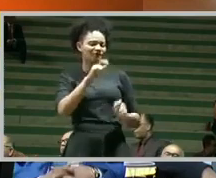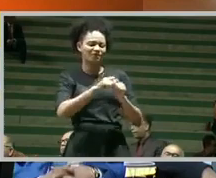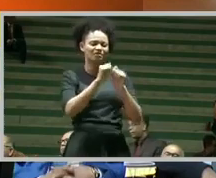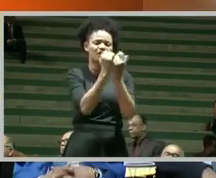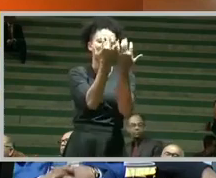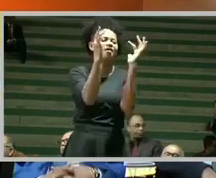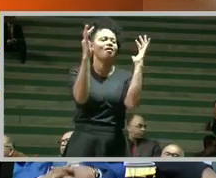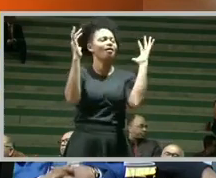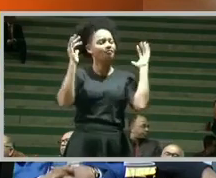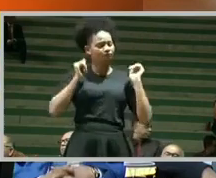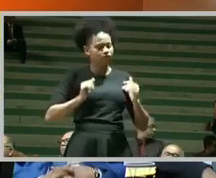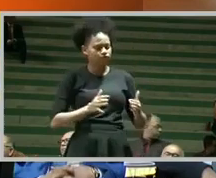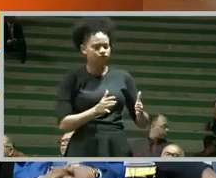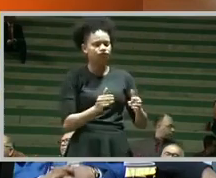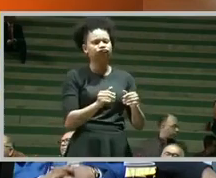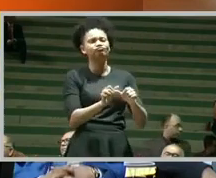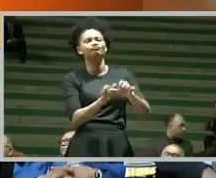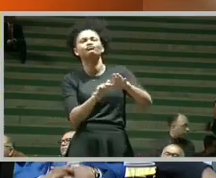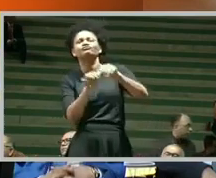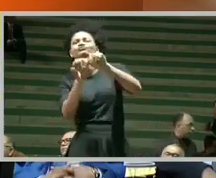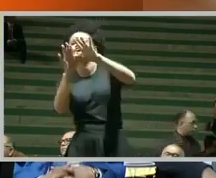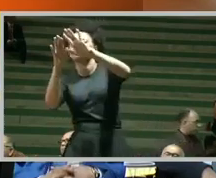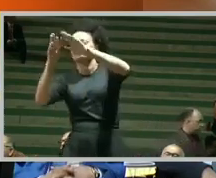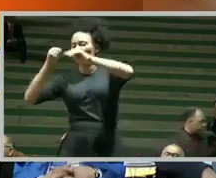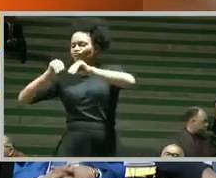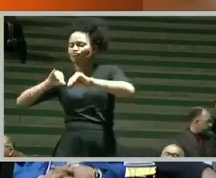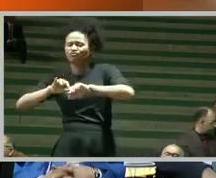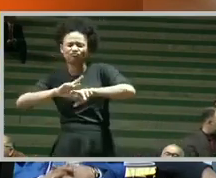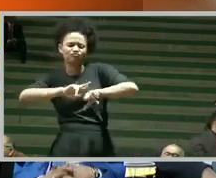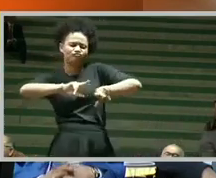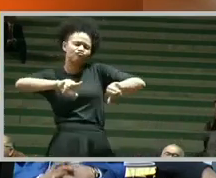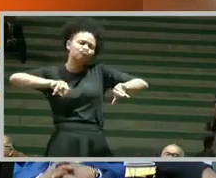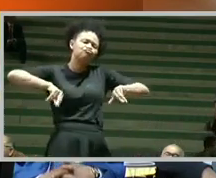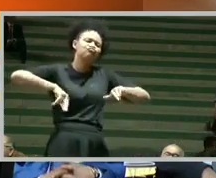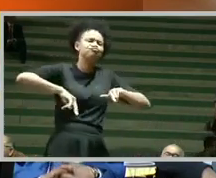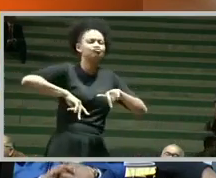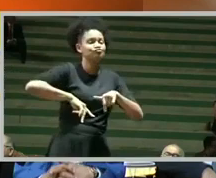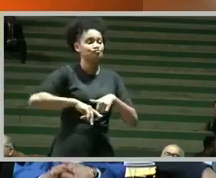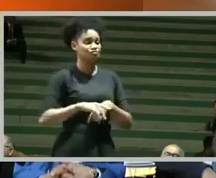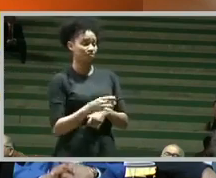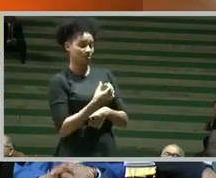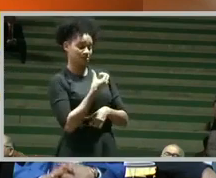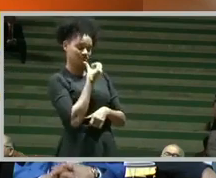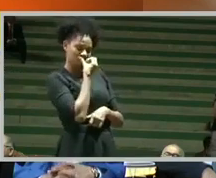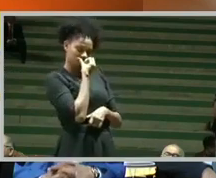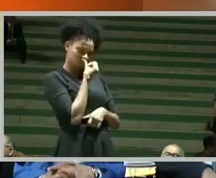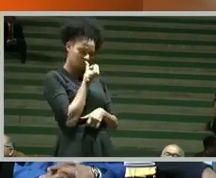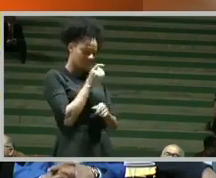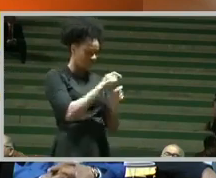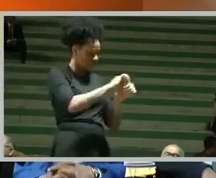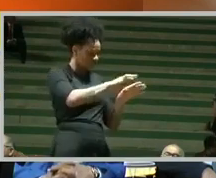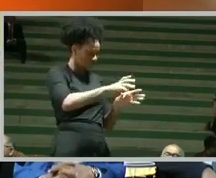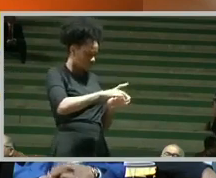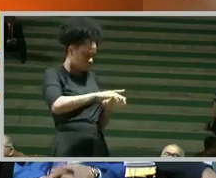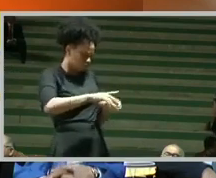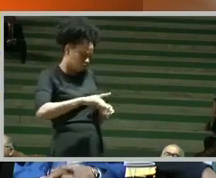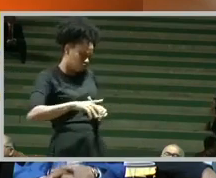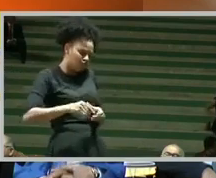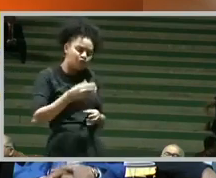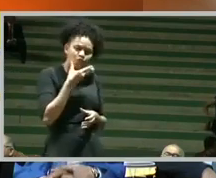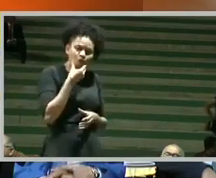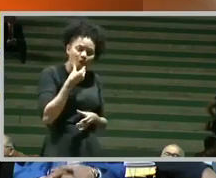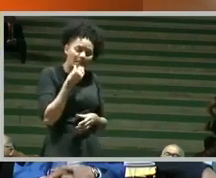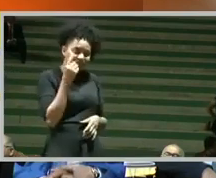natureza, Ele cria o homem, Ele faz, Ele forma o homem. E no sétimo dia, o que é que Deus